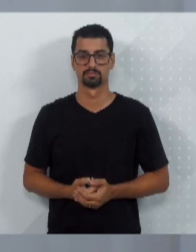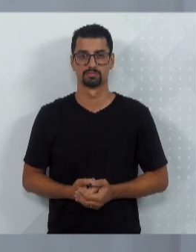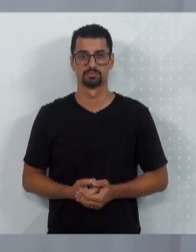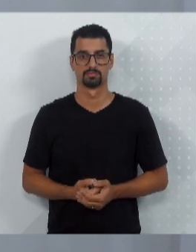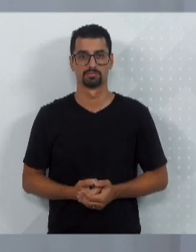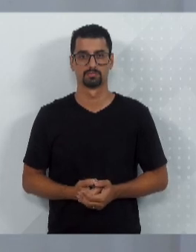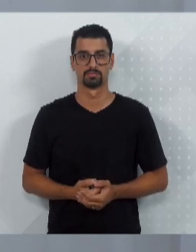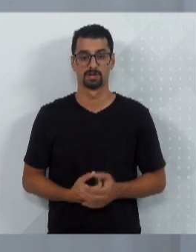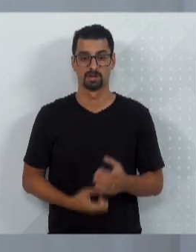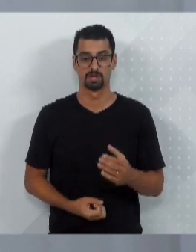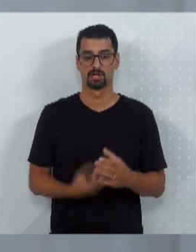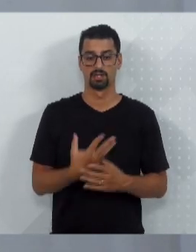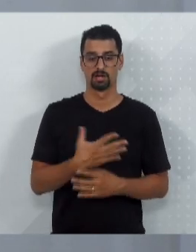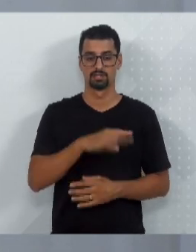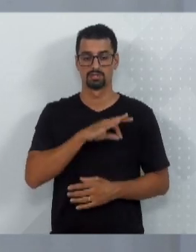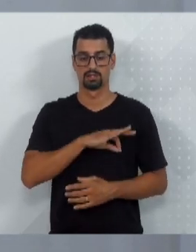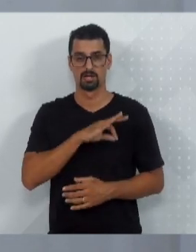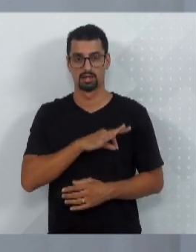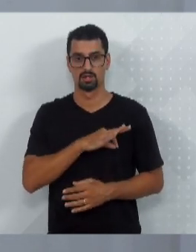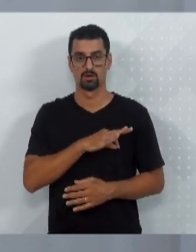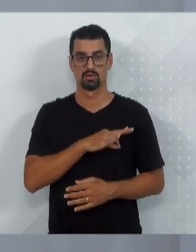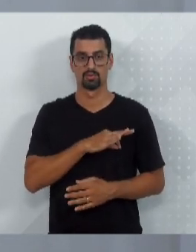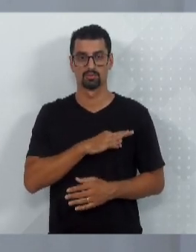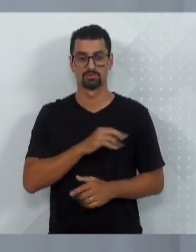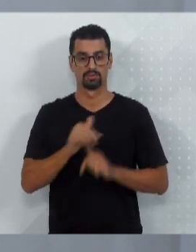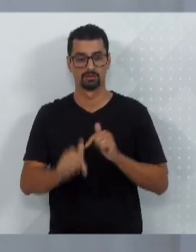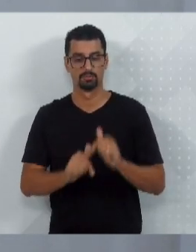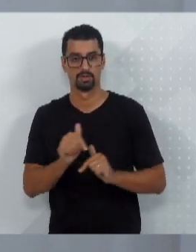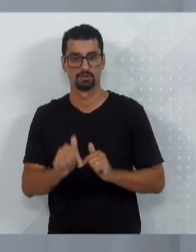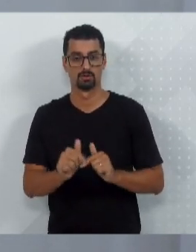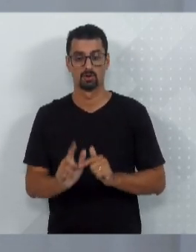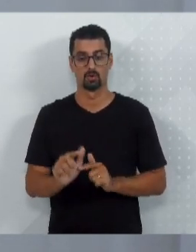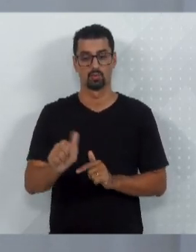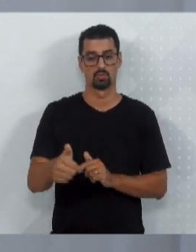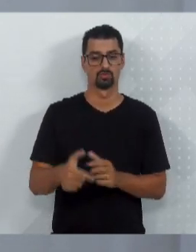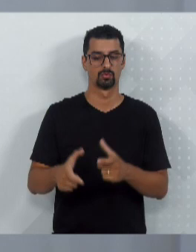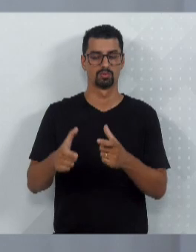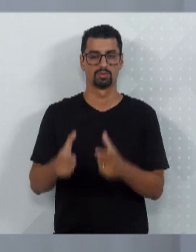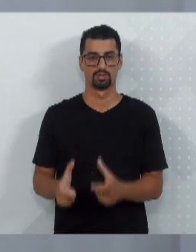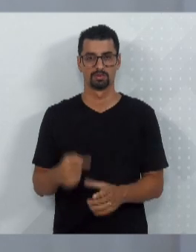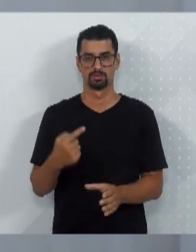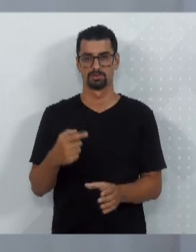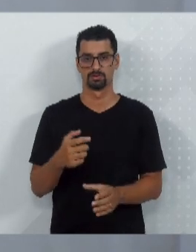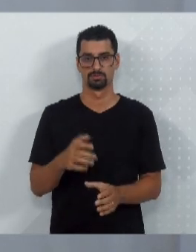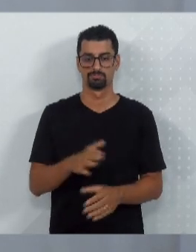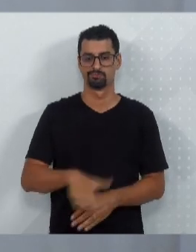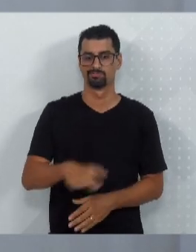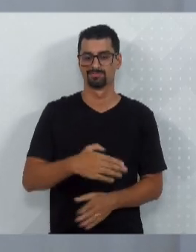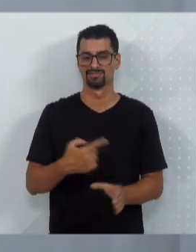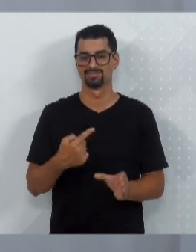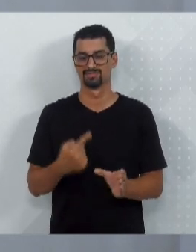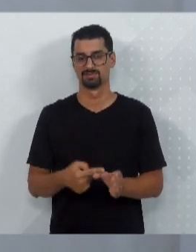de renda e ocupação em outros espaços da cidade.